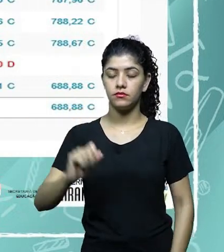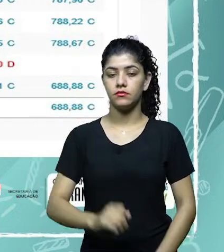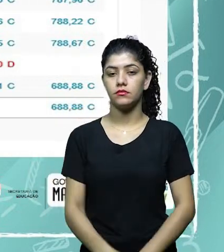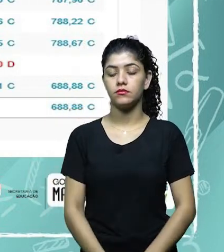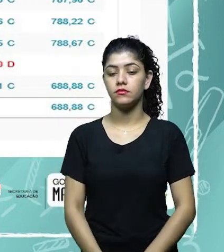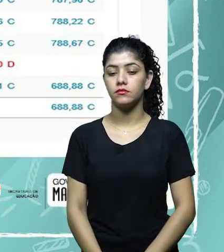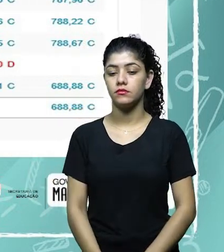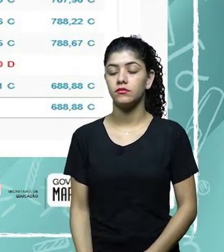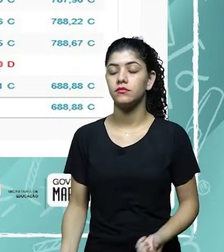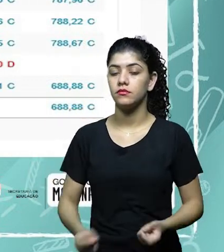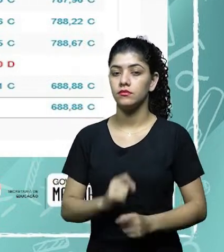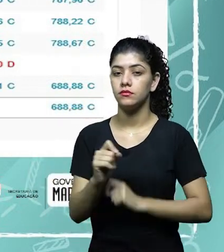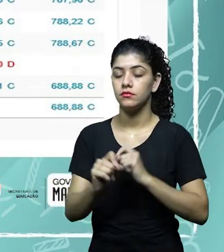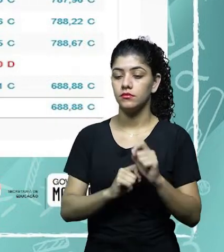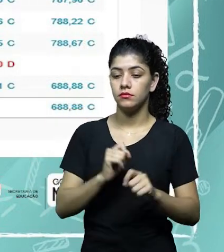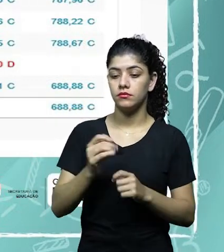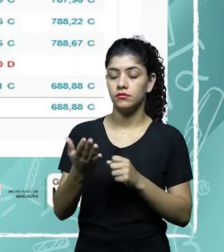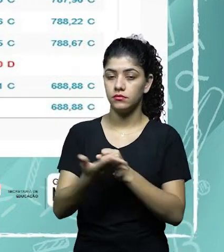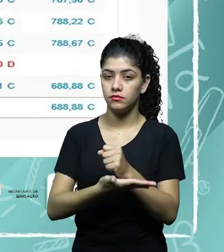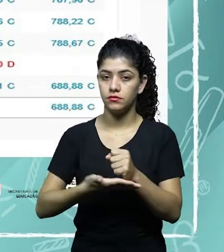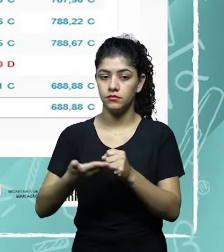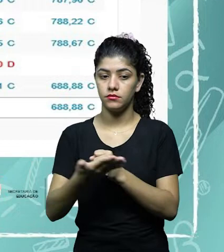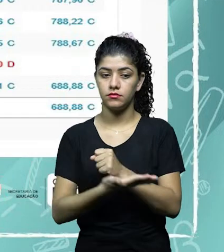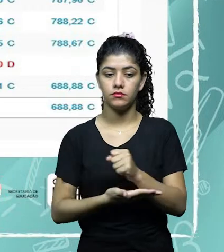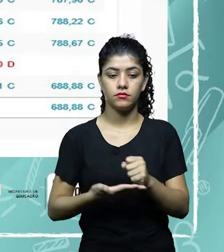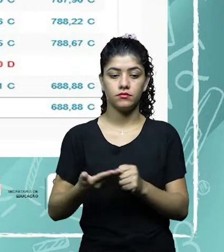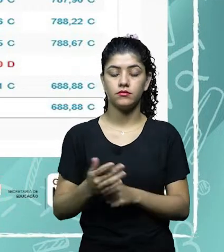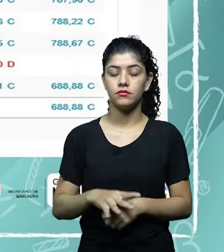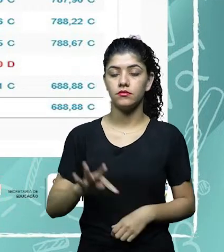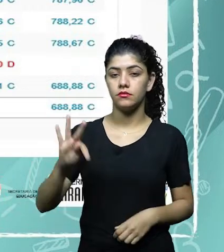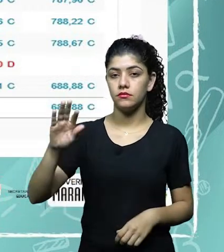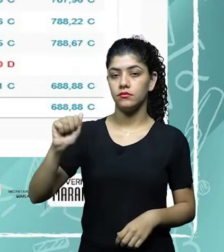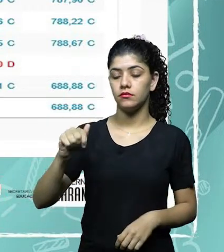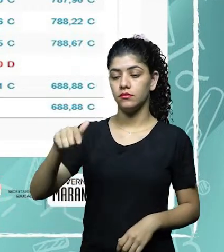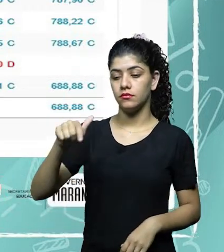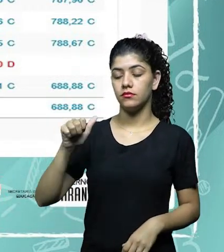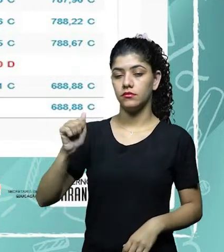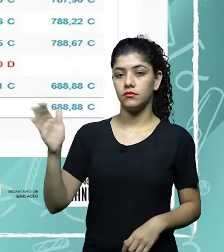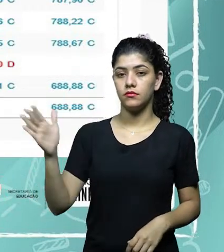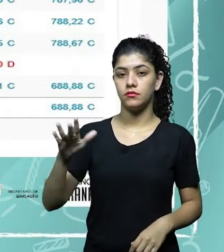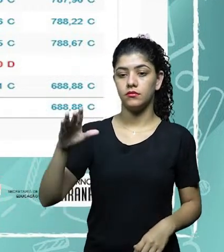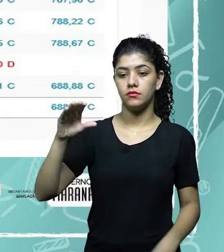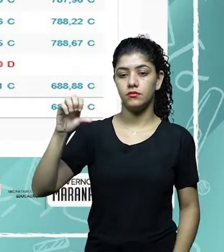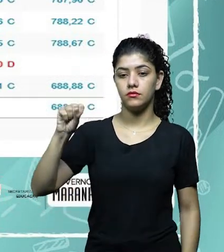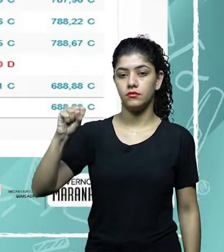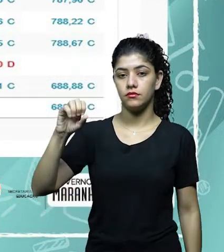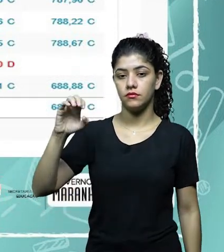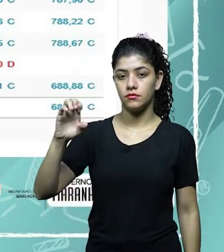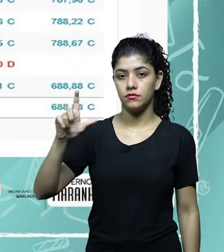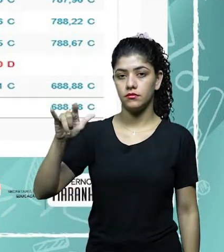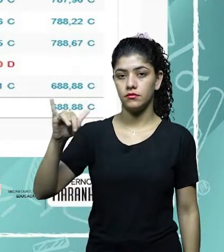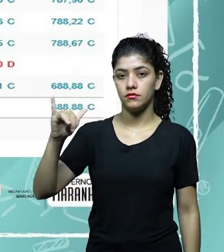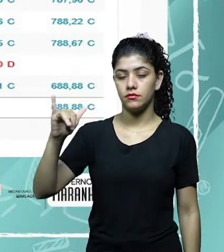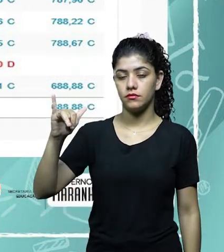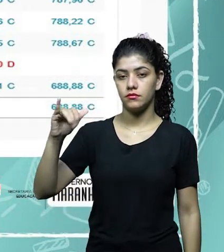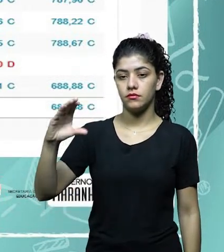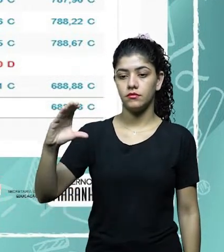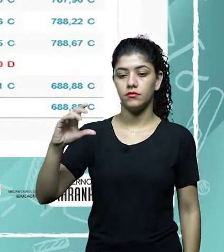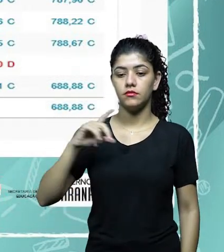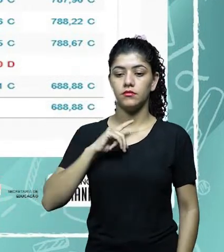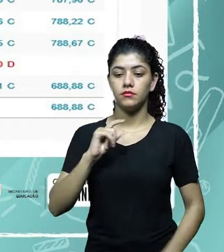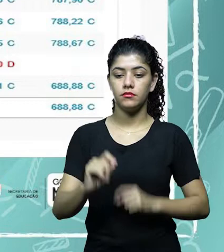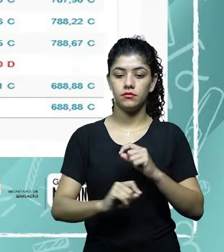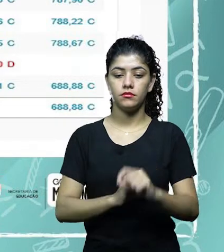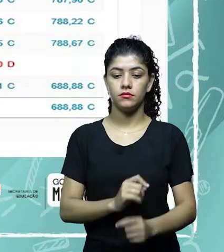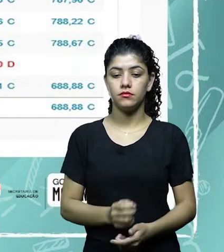688,88. Olha só, os rendimentos foram baseados na taxa Selic, né? E a Selic